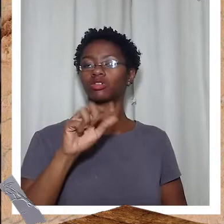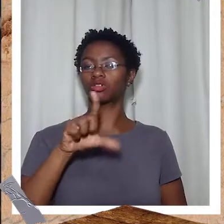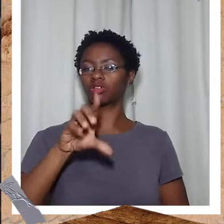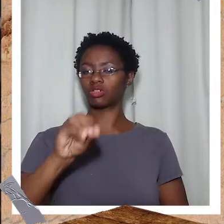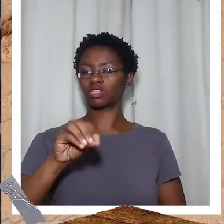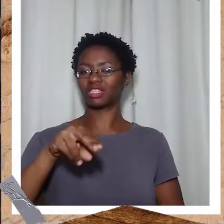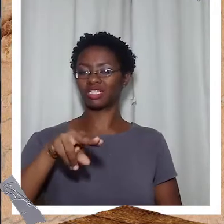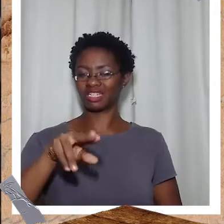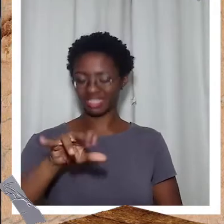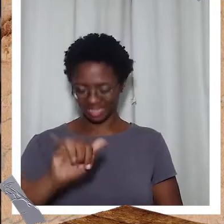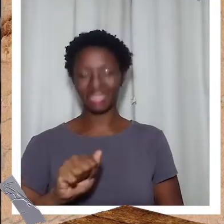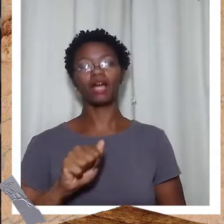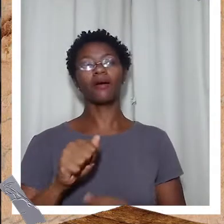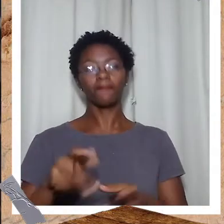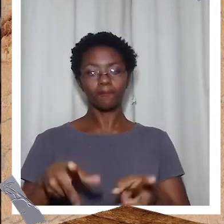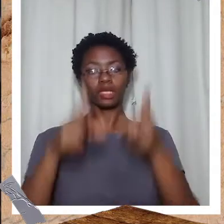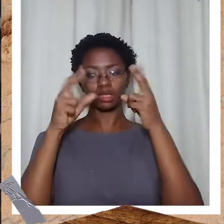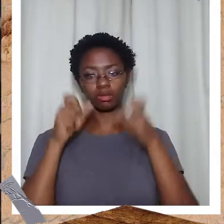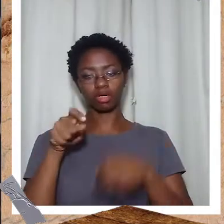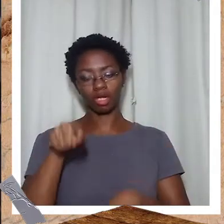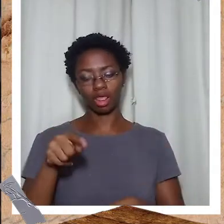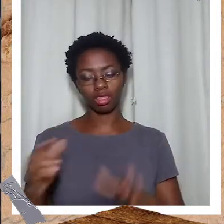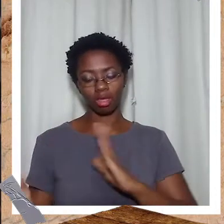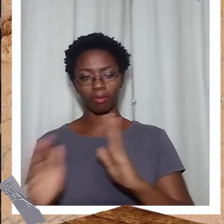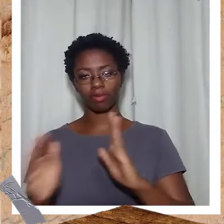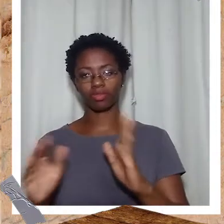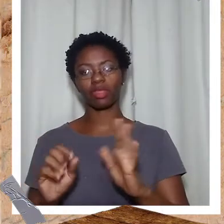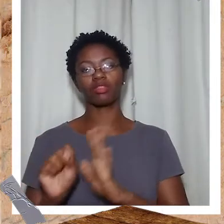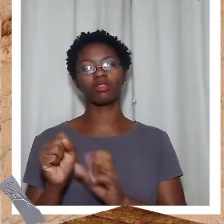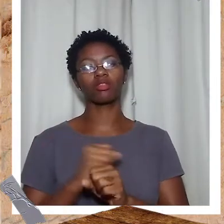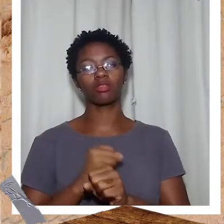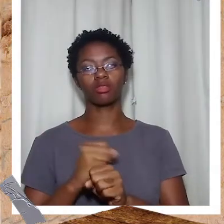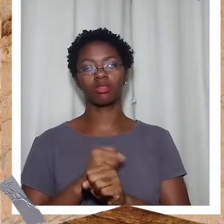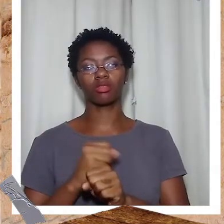por aquele momento, né, por aquela década.